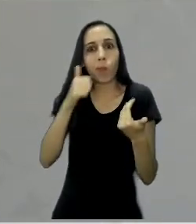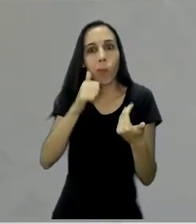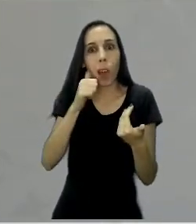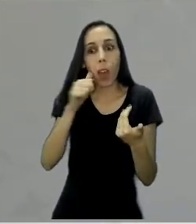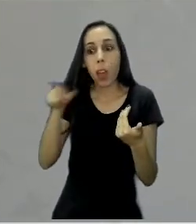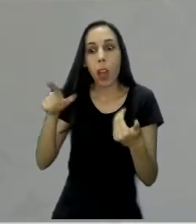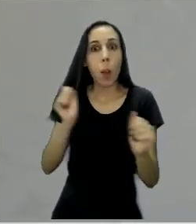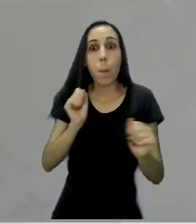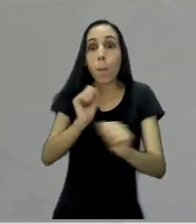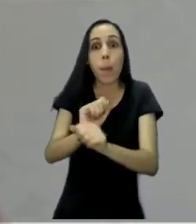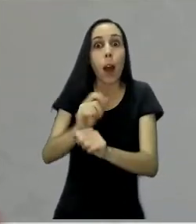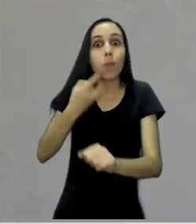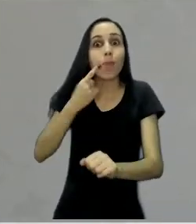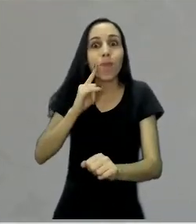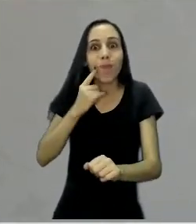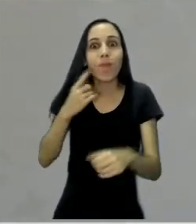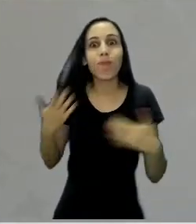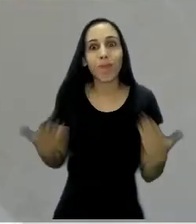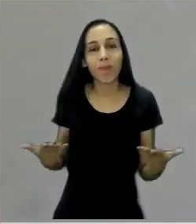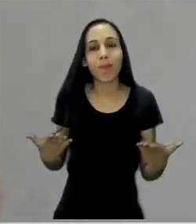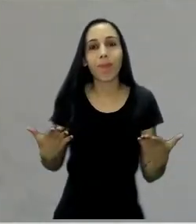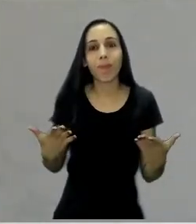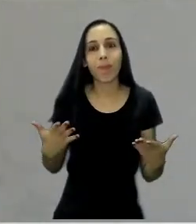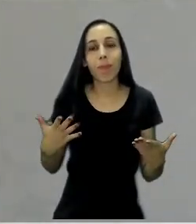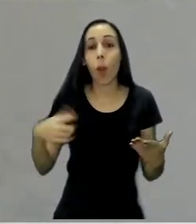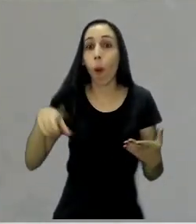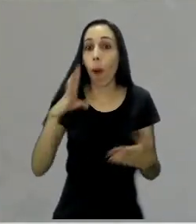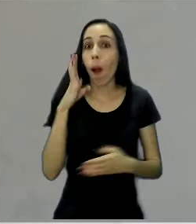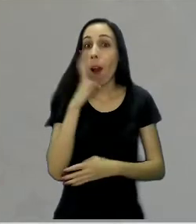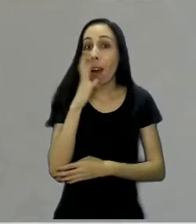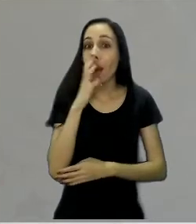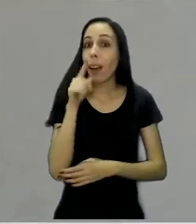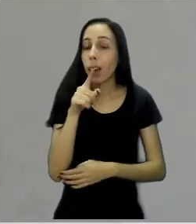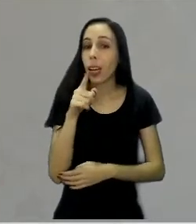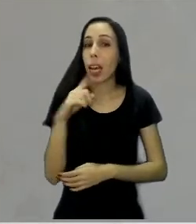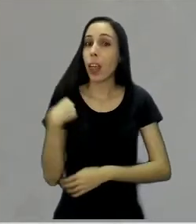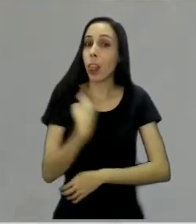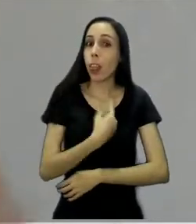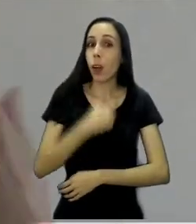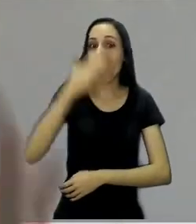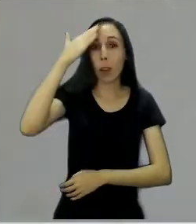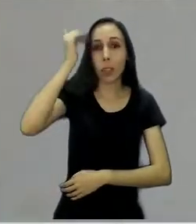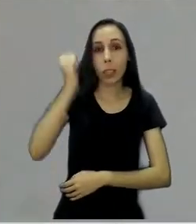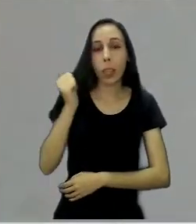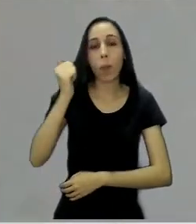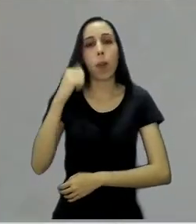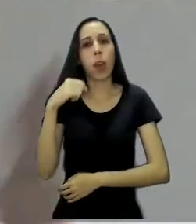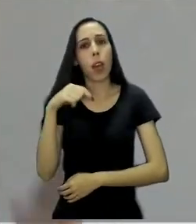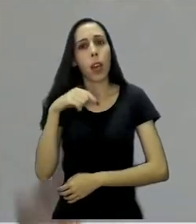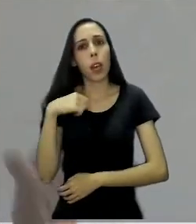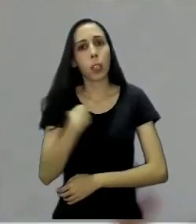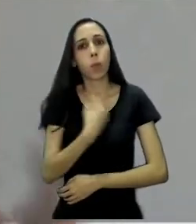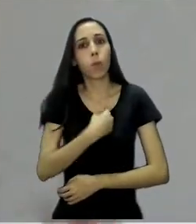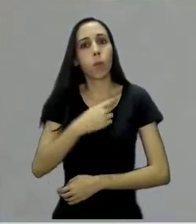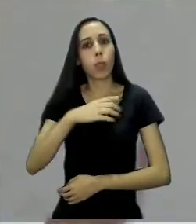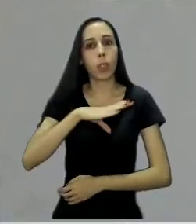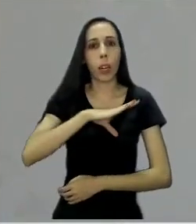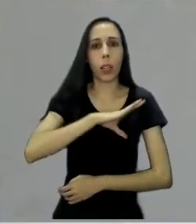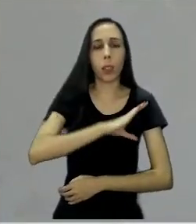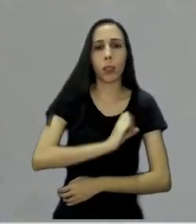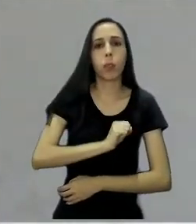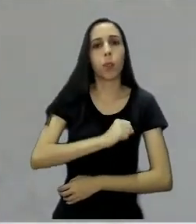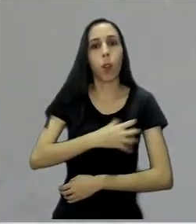beber. Vejam, saber que nós somos filhos no Filho, essa é a